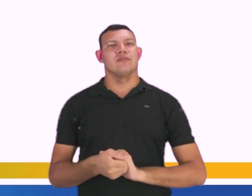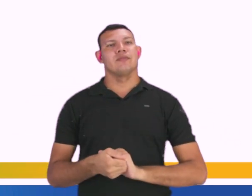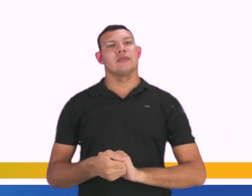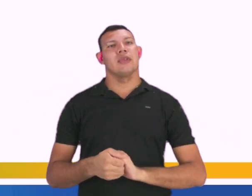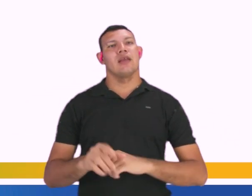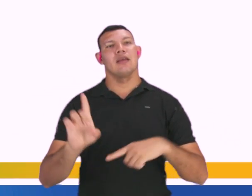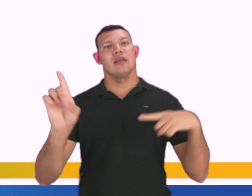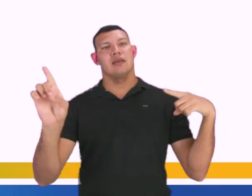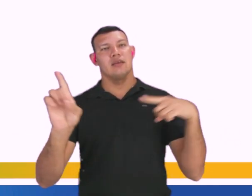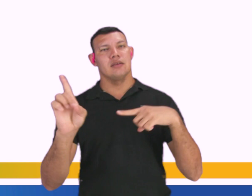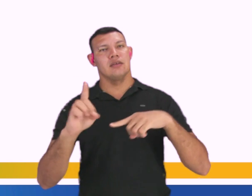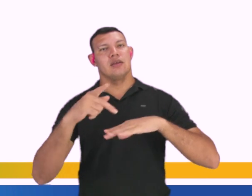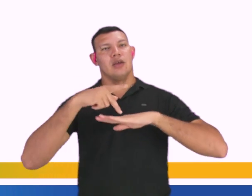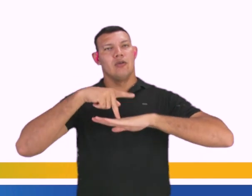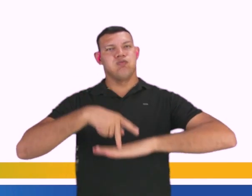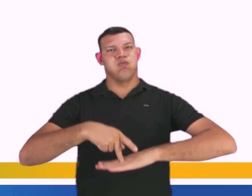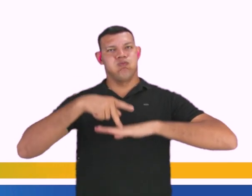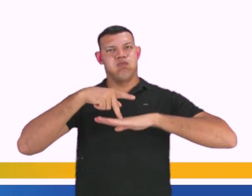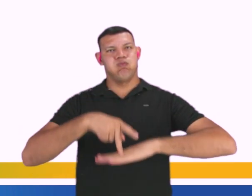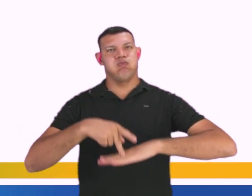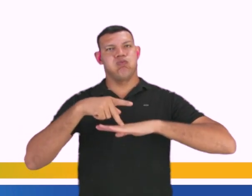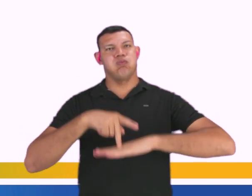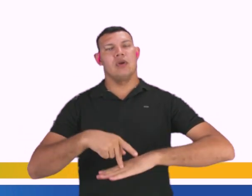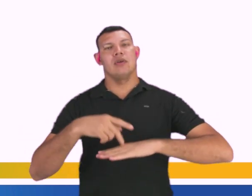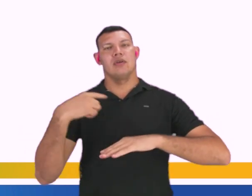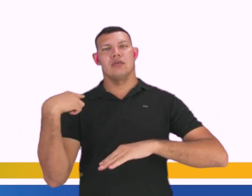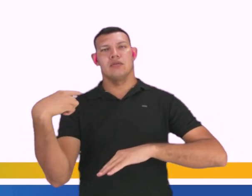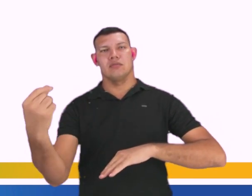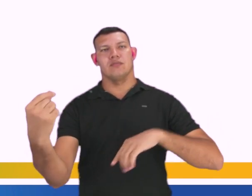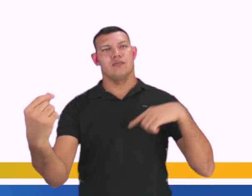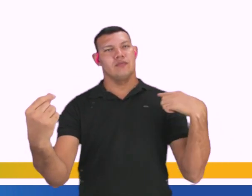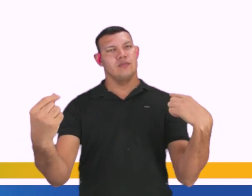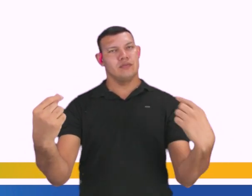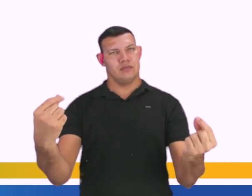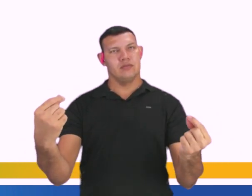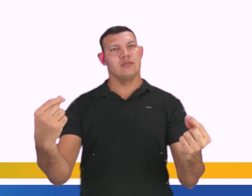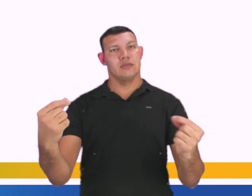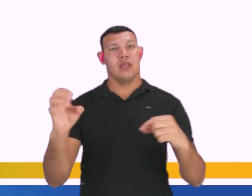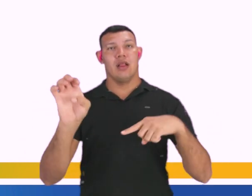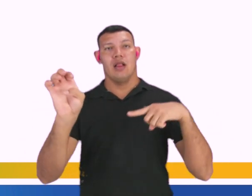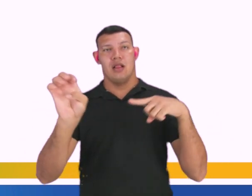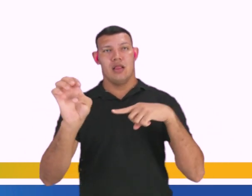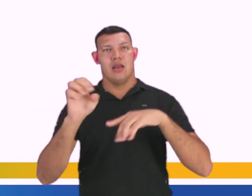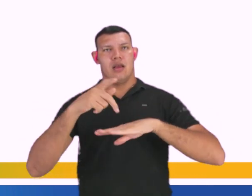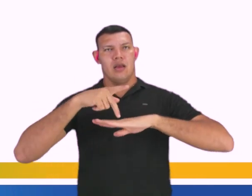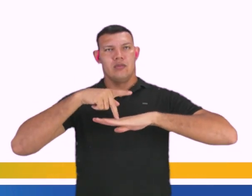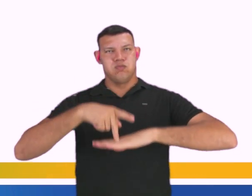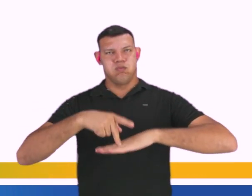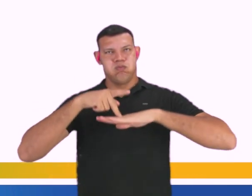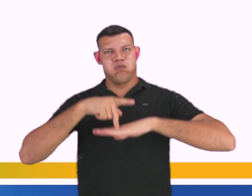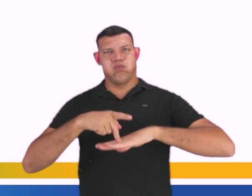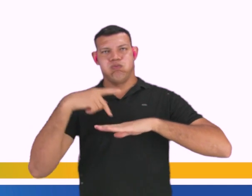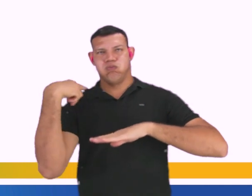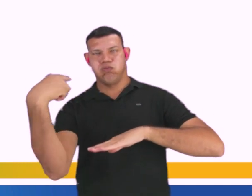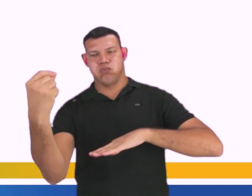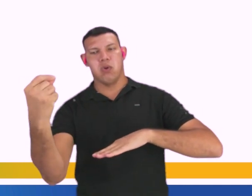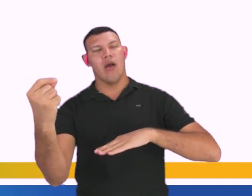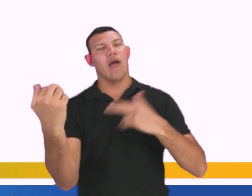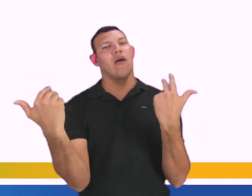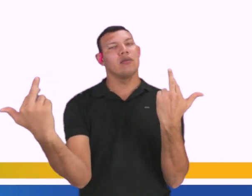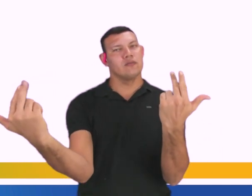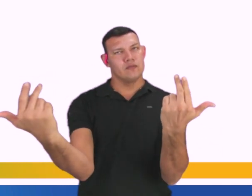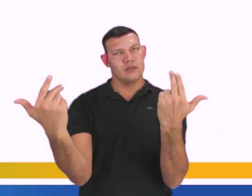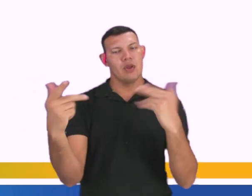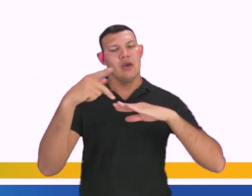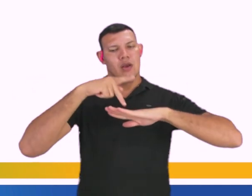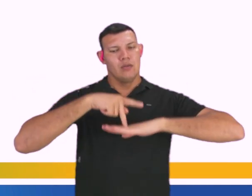velocidade. E a última, ele diz que os dois permanecem constantes. Só quero que você preste atenção uma coisa na figura. É que tem um tamanho, ou seja,